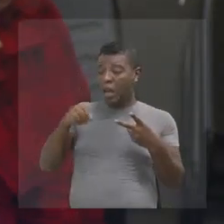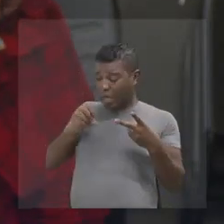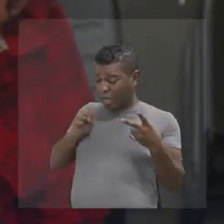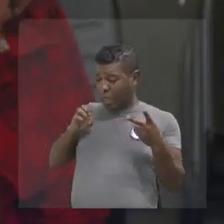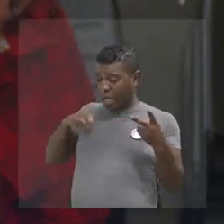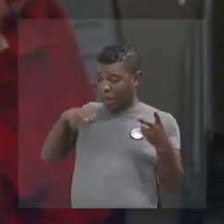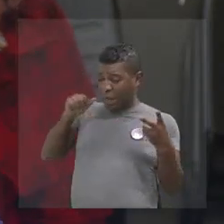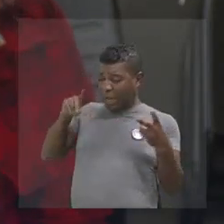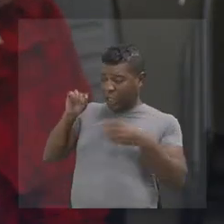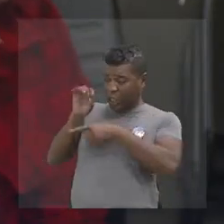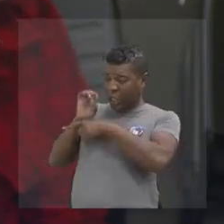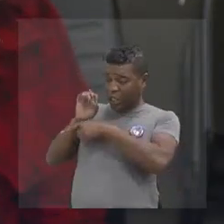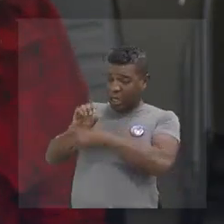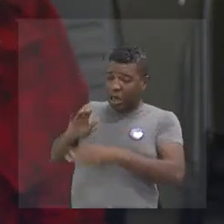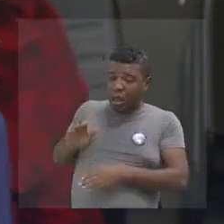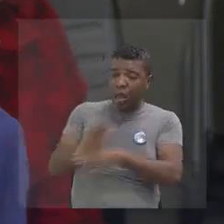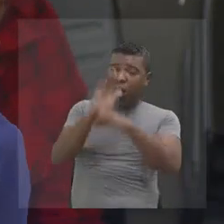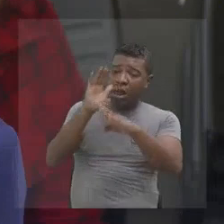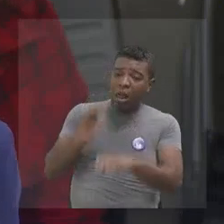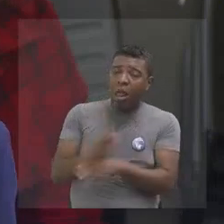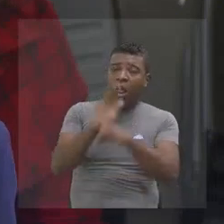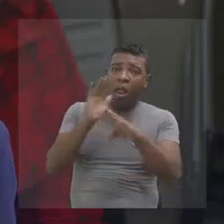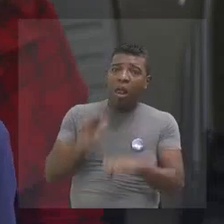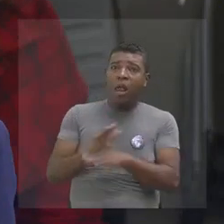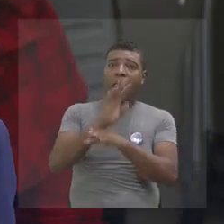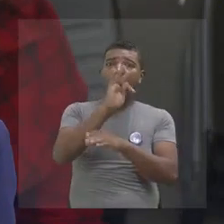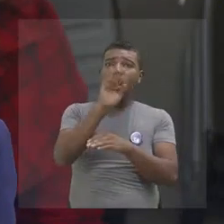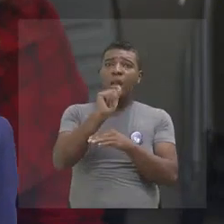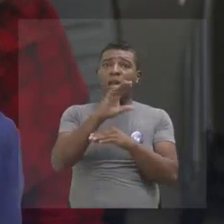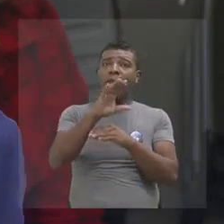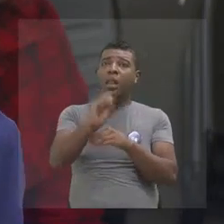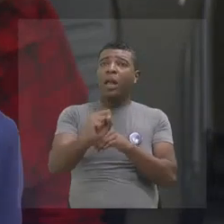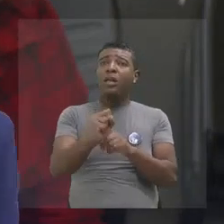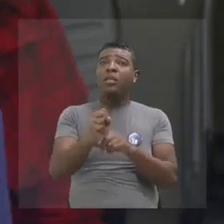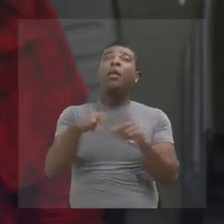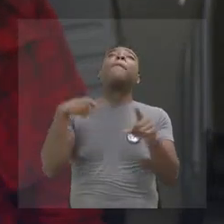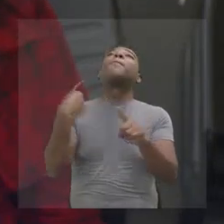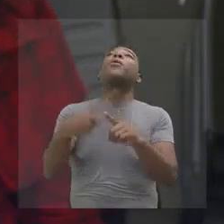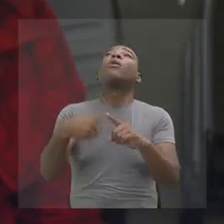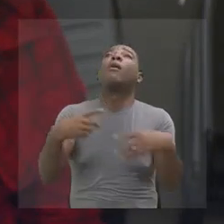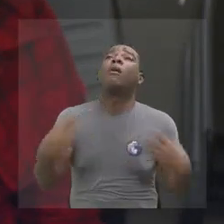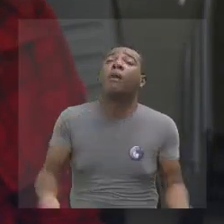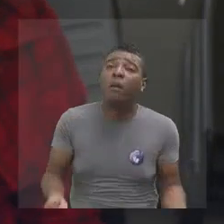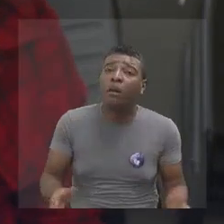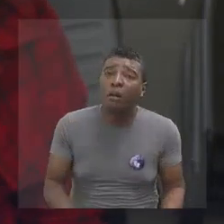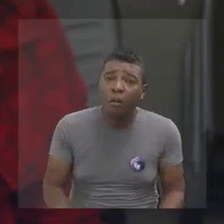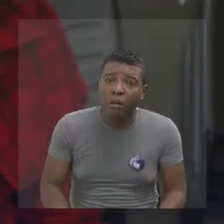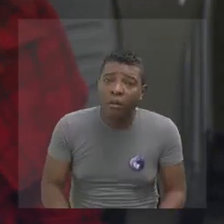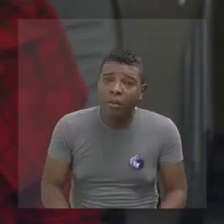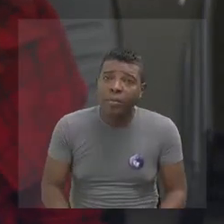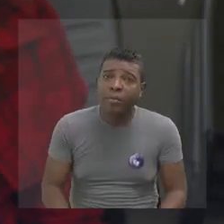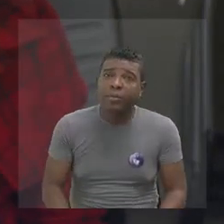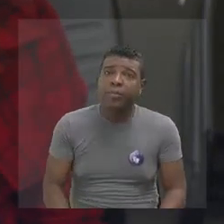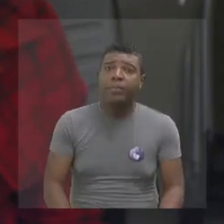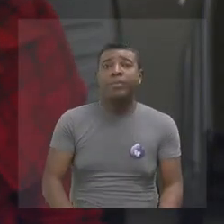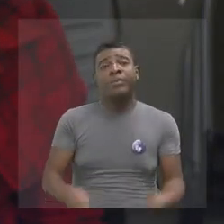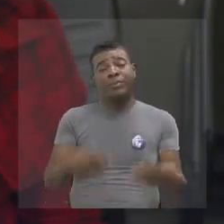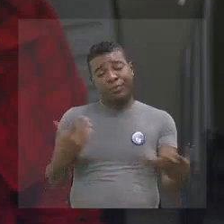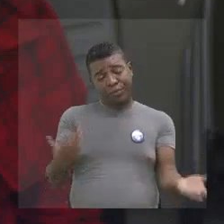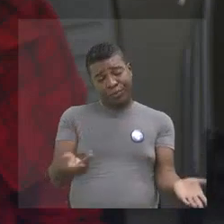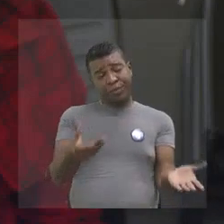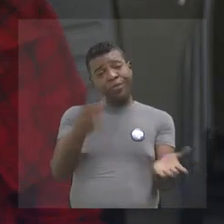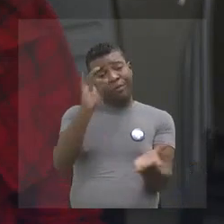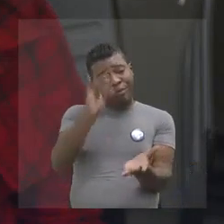regularizações sistemáticas através dos táxis Porque então assim É de fato são questões